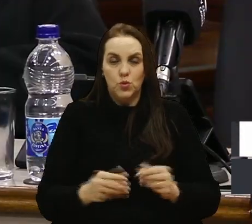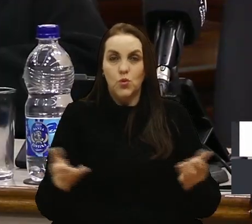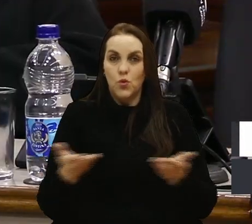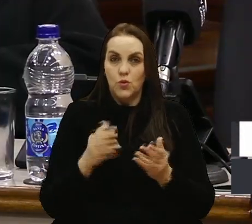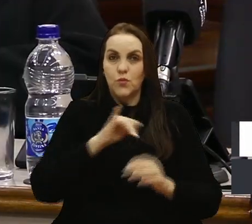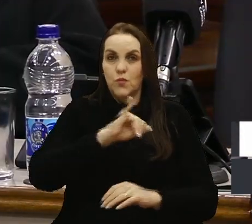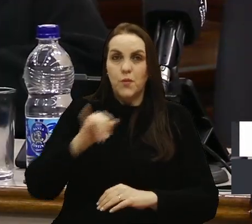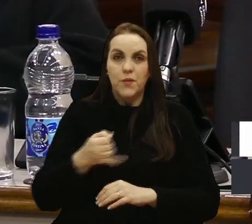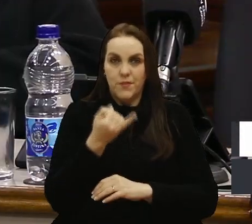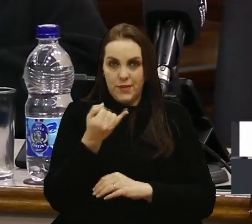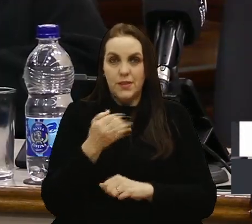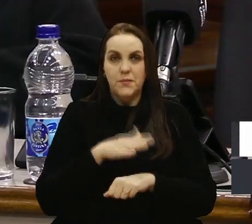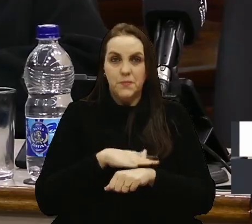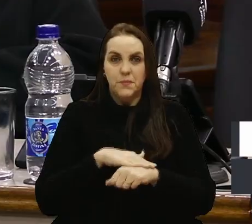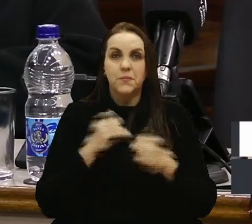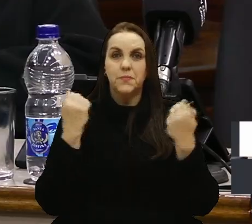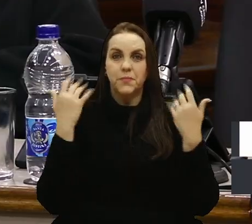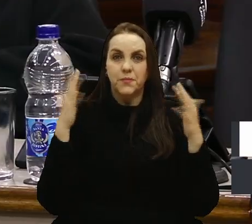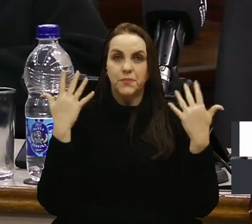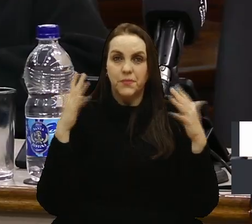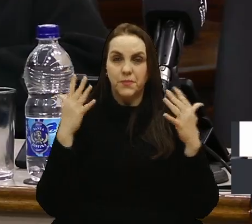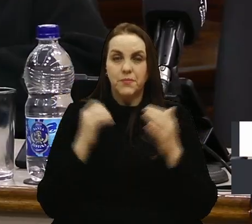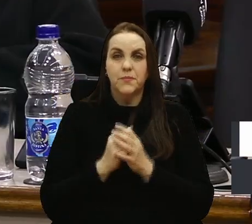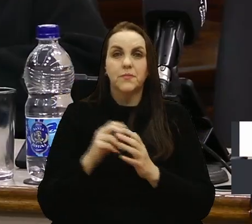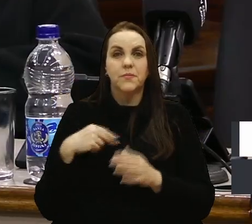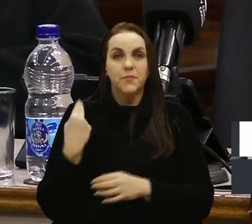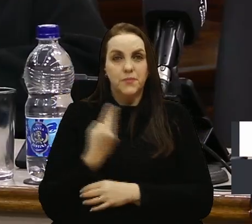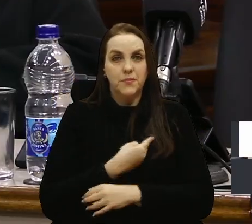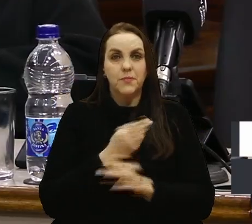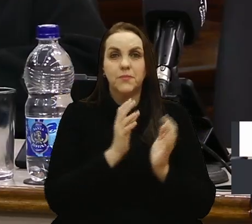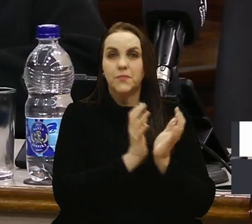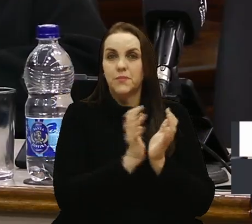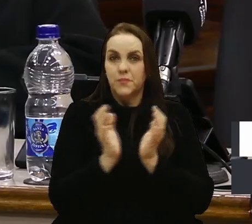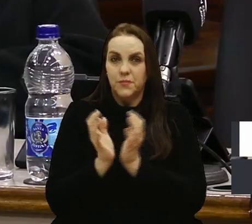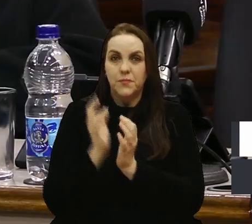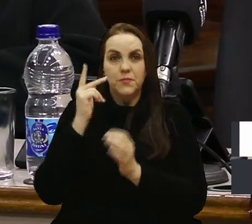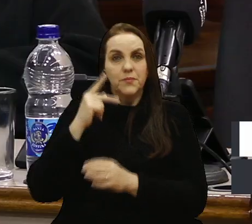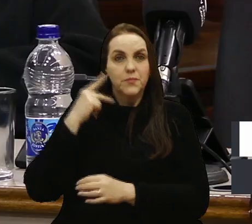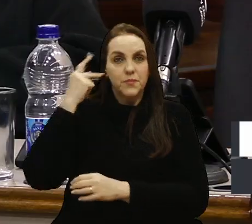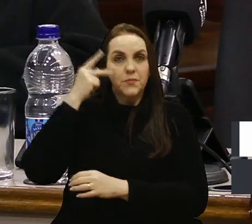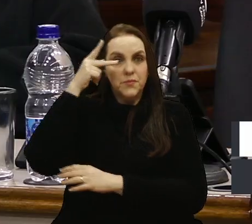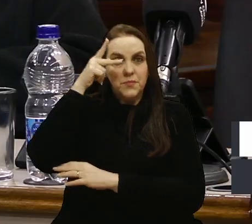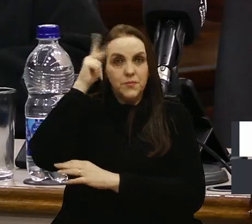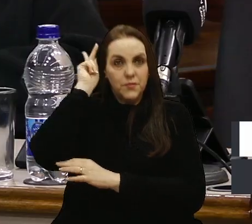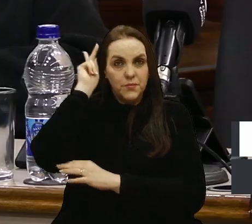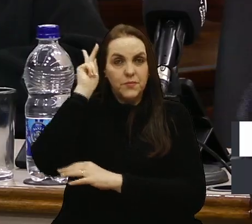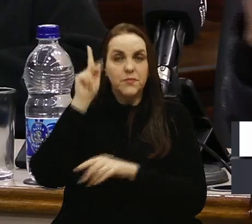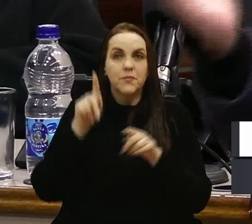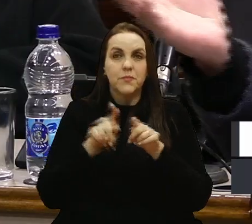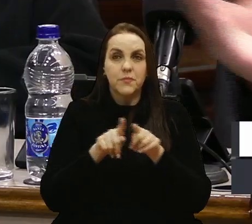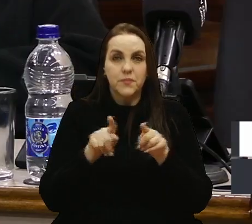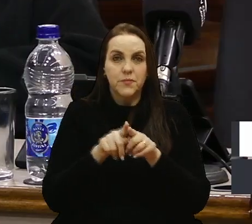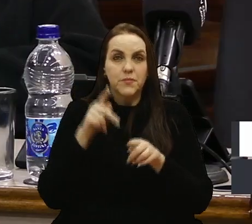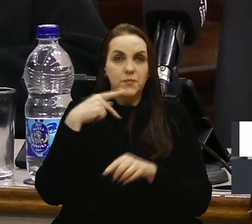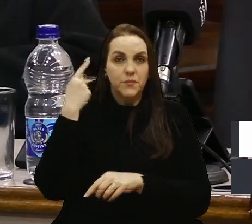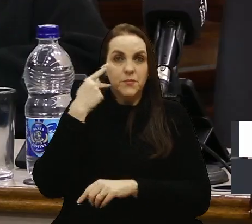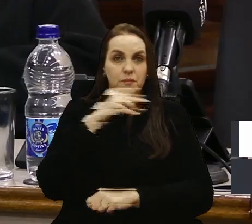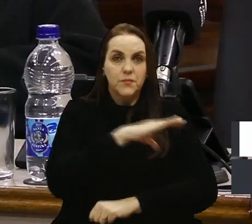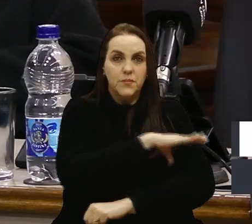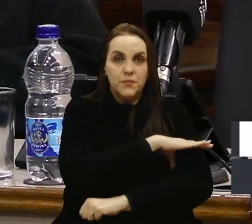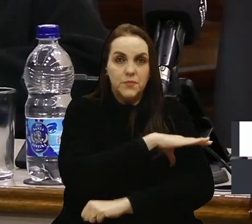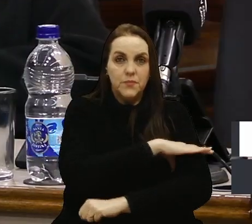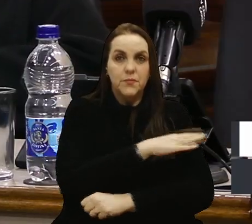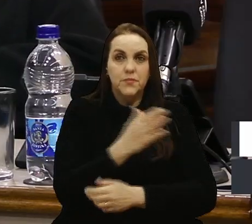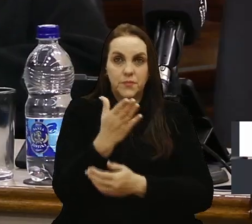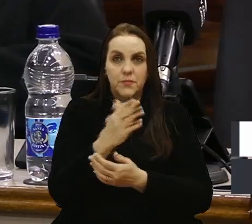esse espaço aqui para dar os parabéns para os nossos colegas, vereador Iago Morandi, também vereador Capitão Ramon,